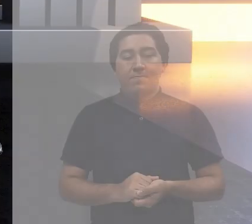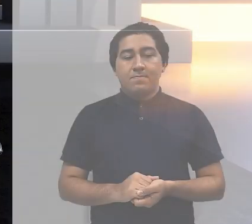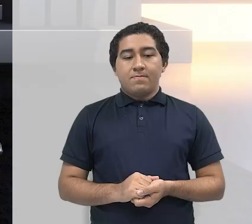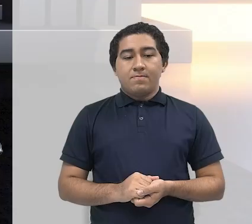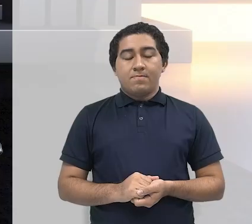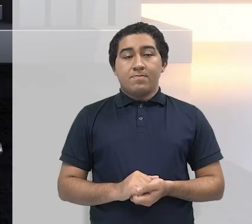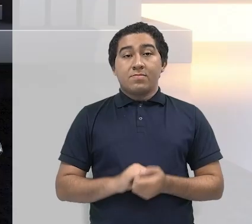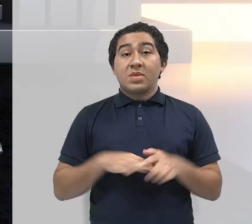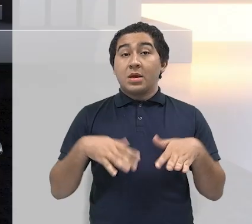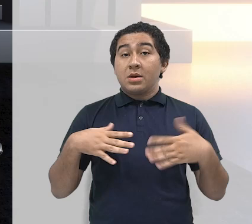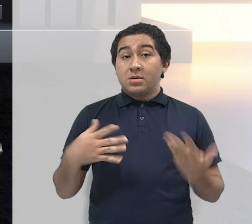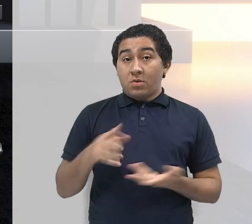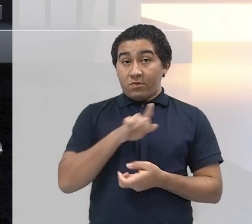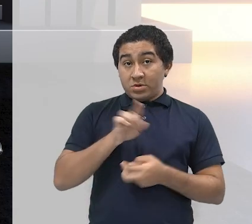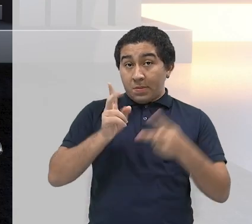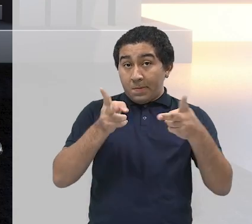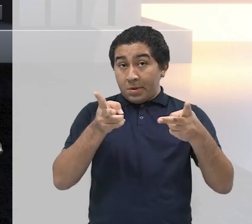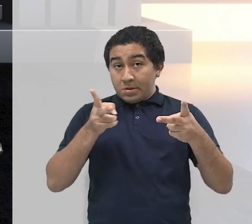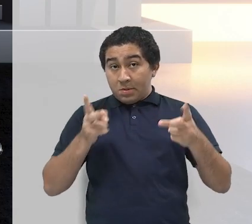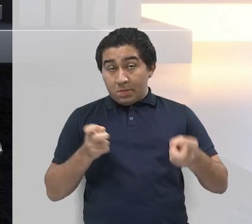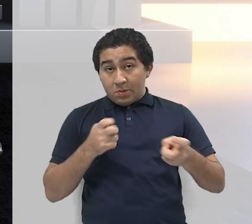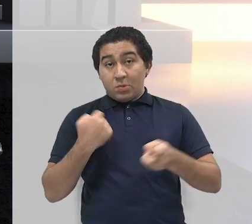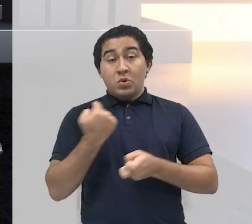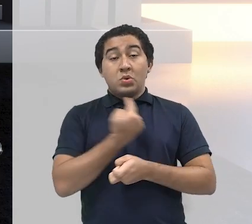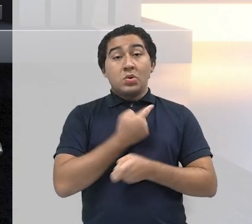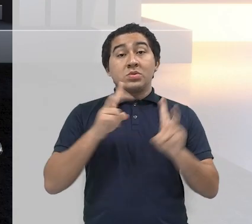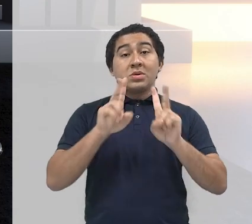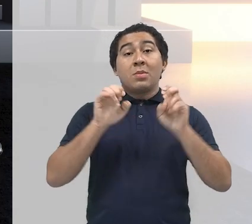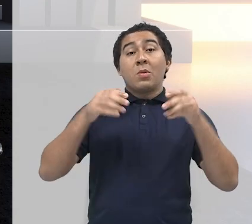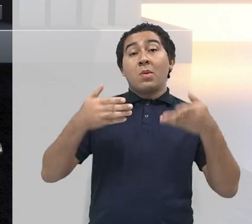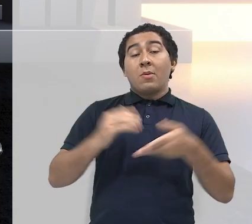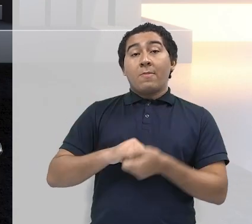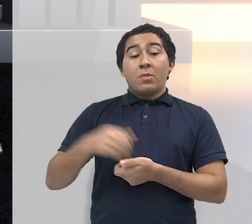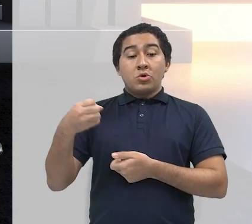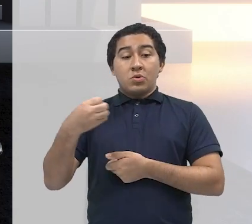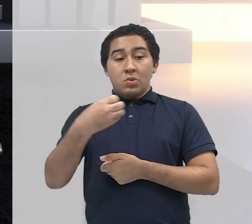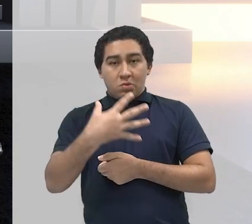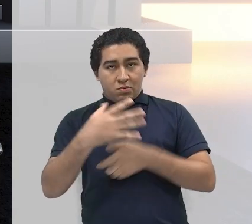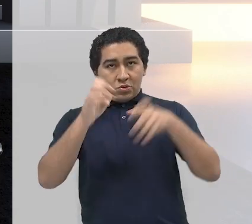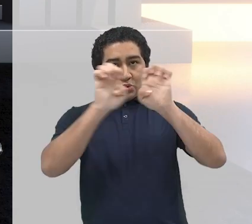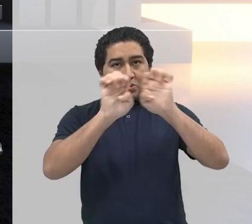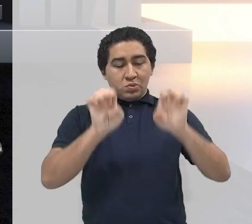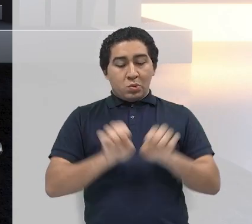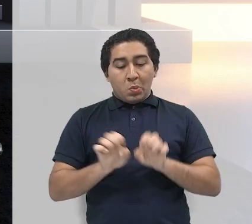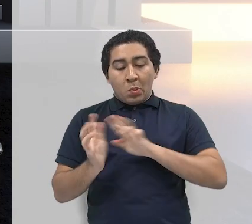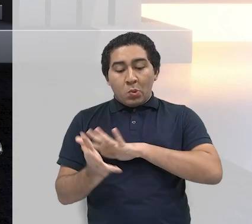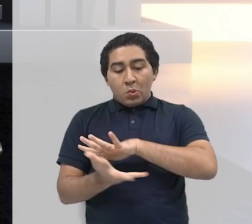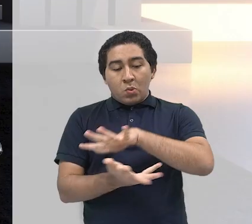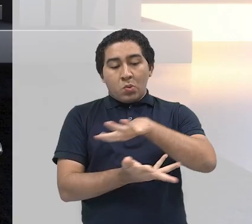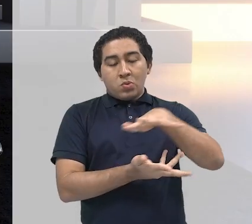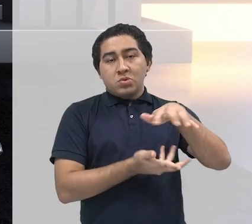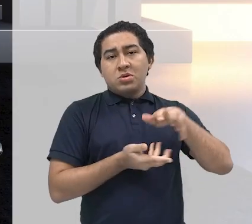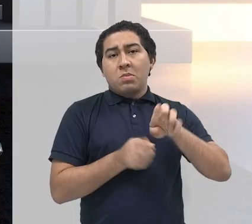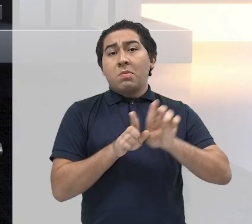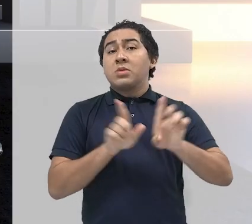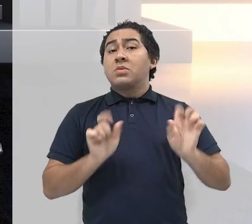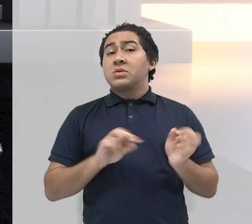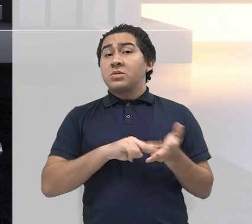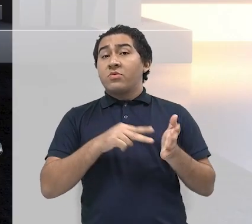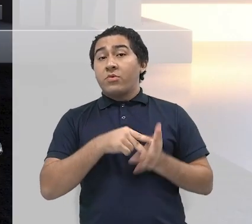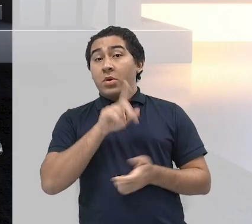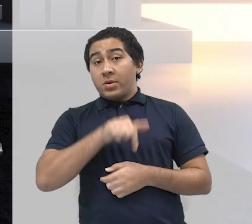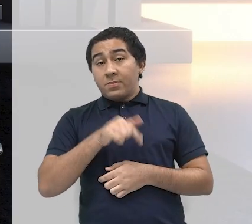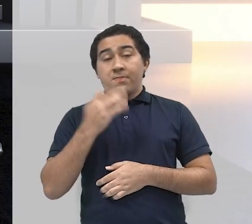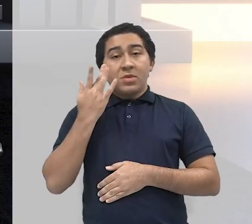Então, como você viu, nós estamos falando de uma nova ordem mundial. E o que é essa nova ordem mundial? Será que